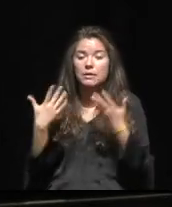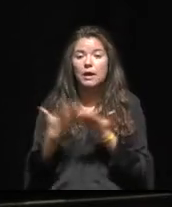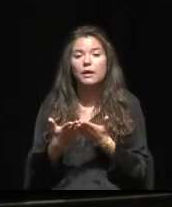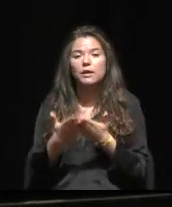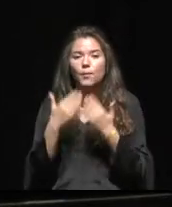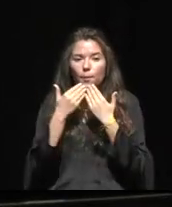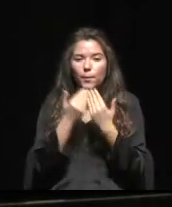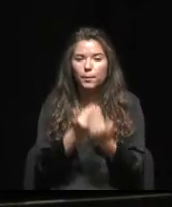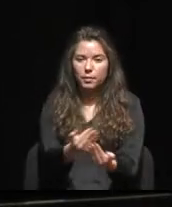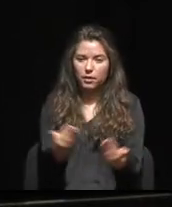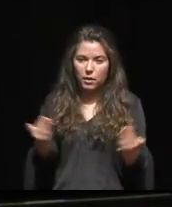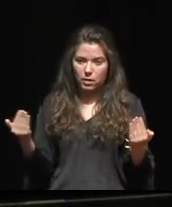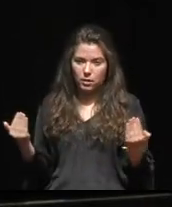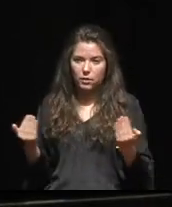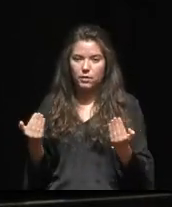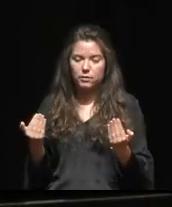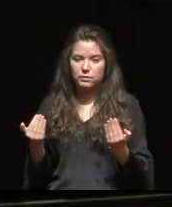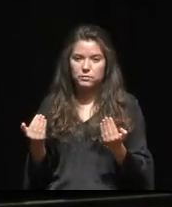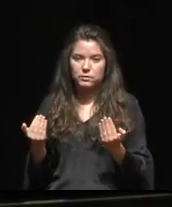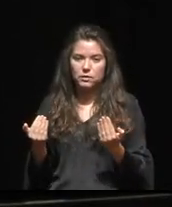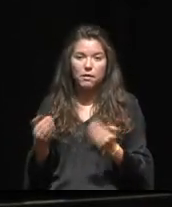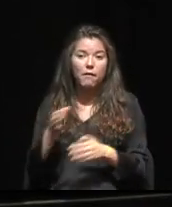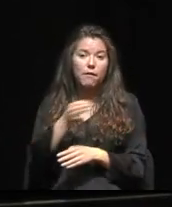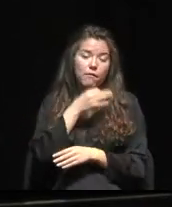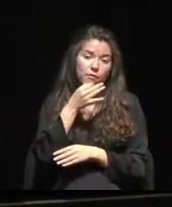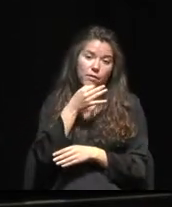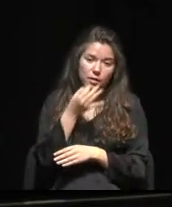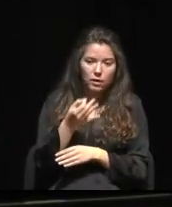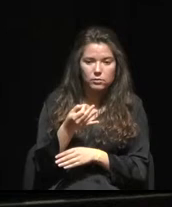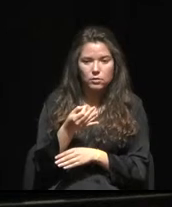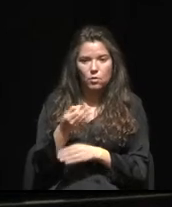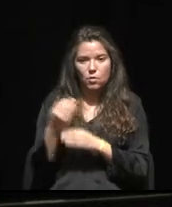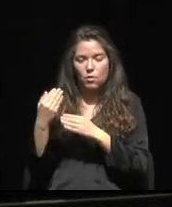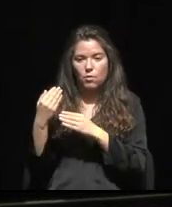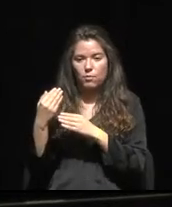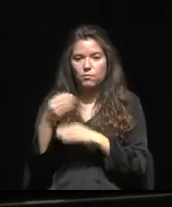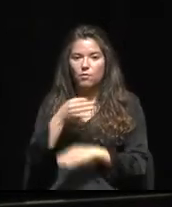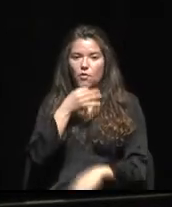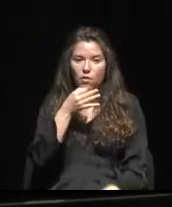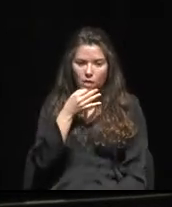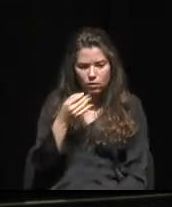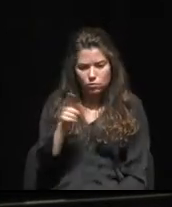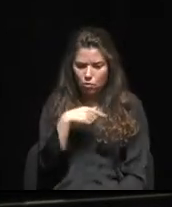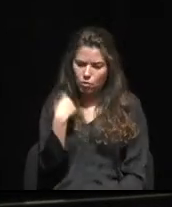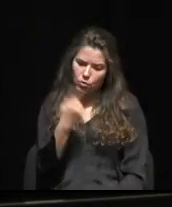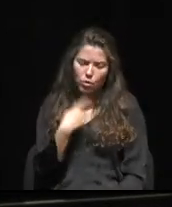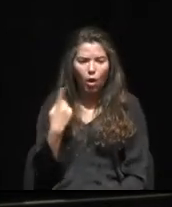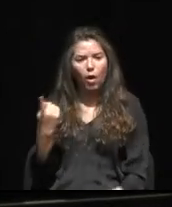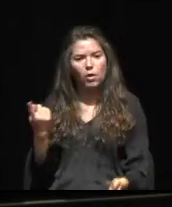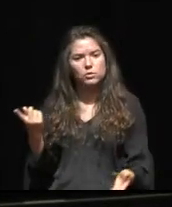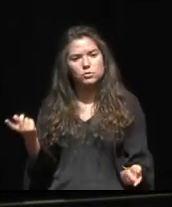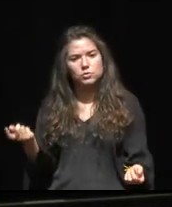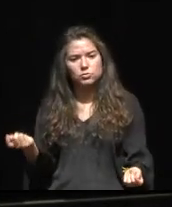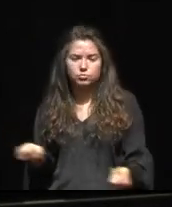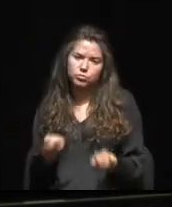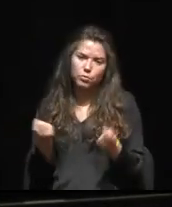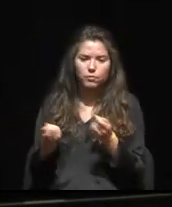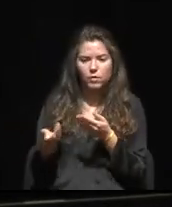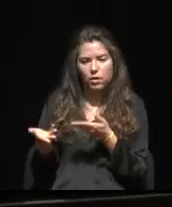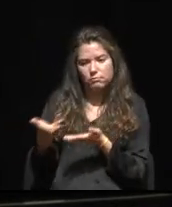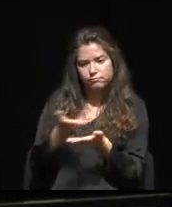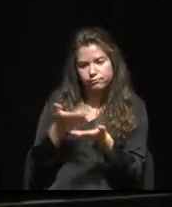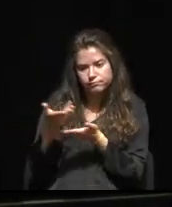um apelo sobre falarmos com a autoridade palestin falarmos todos nós promovermos negociações com a autoridade